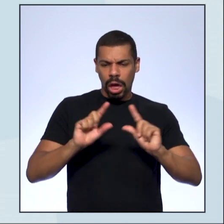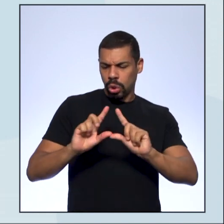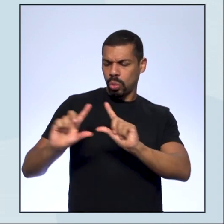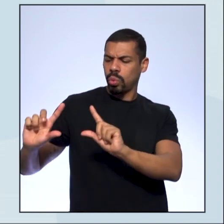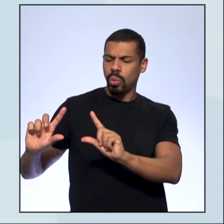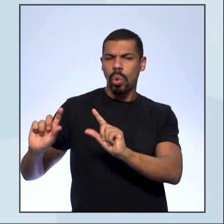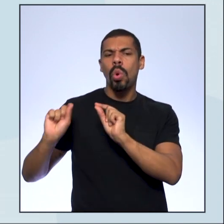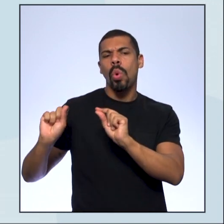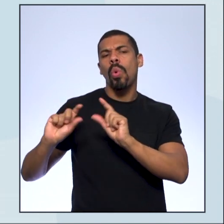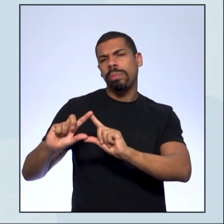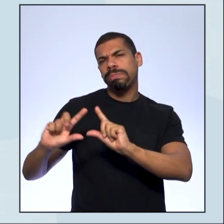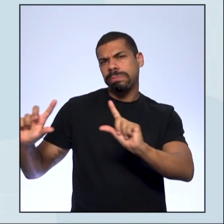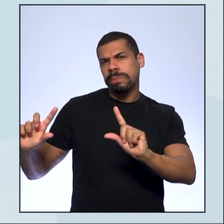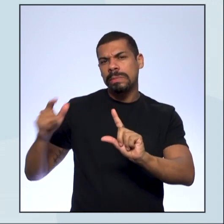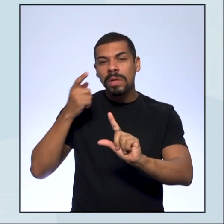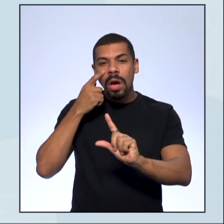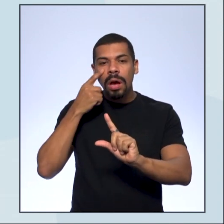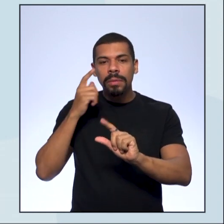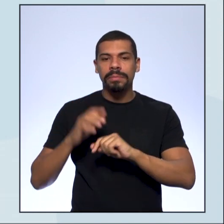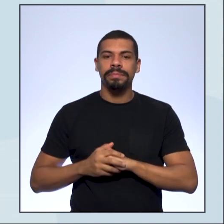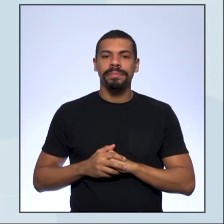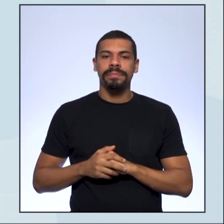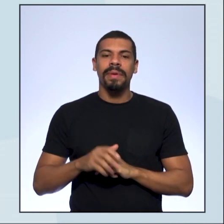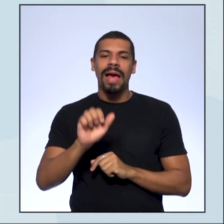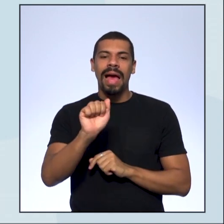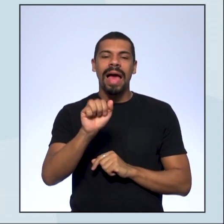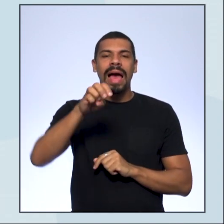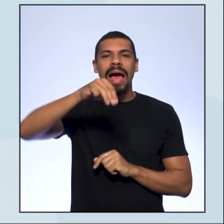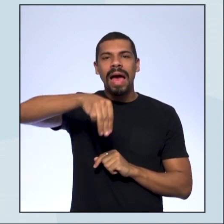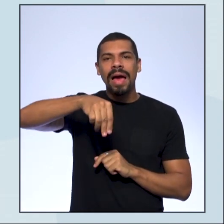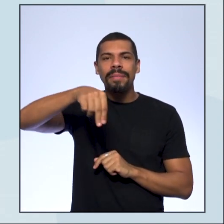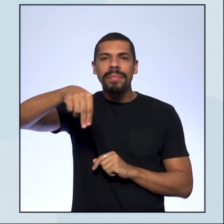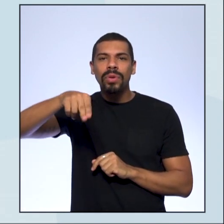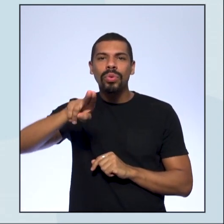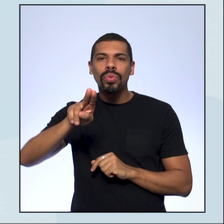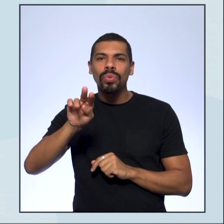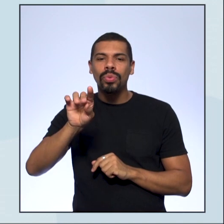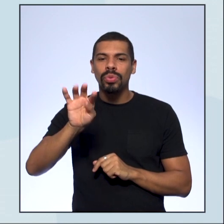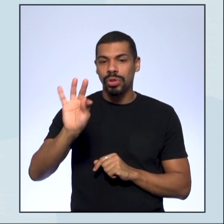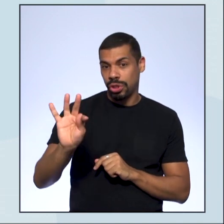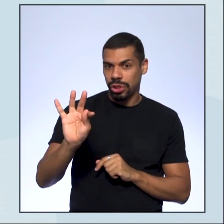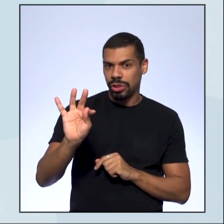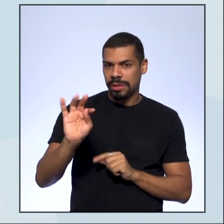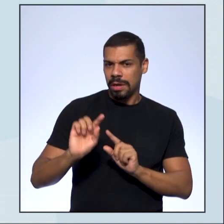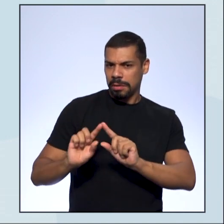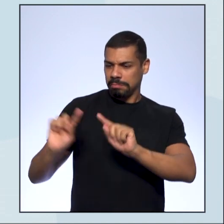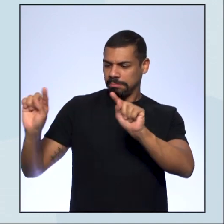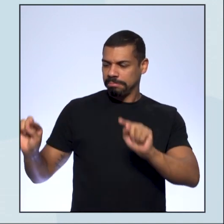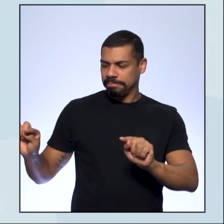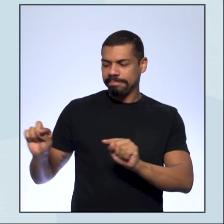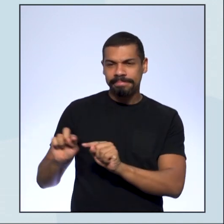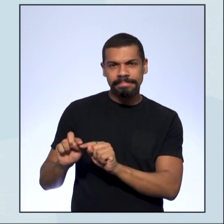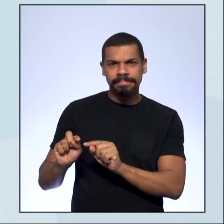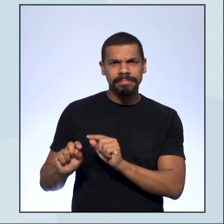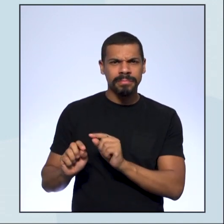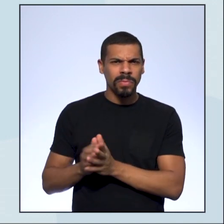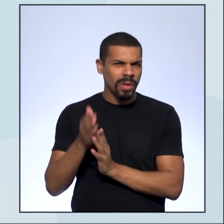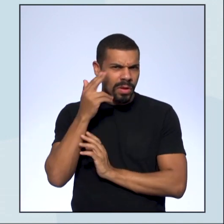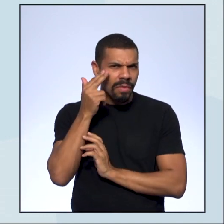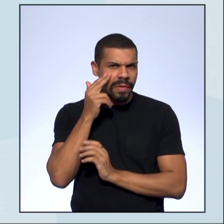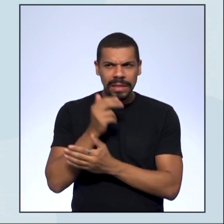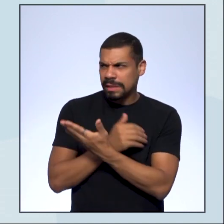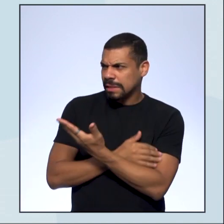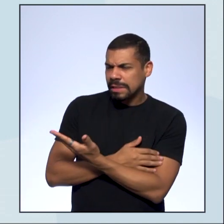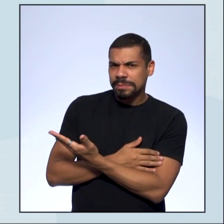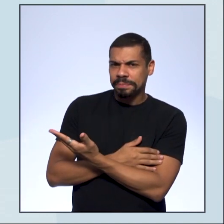tem a deusa Aminute ou Aminite, né? Em vários lugares aparece com a grafia diferente. Eu não sei se vocês estão conseguindo visualizar, mas ela